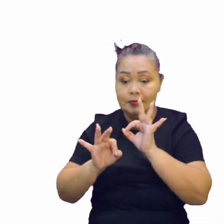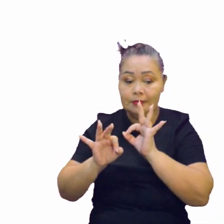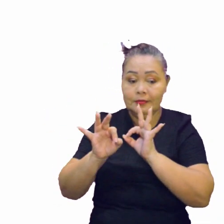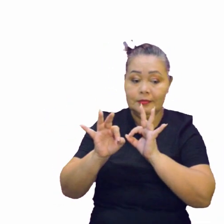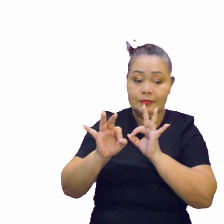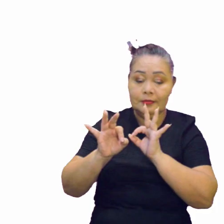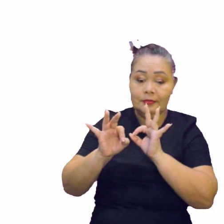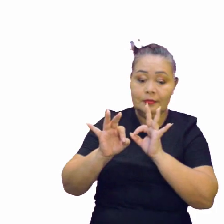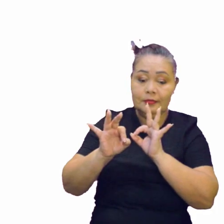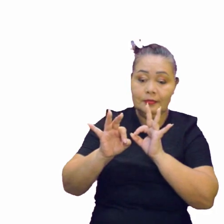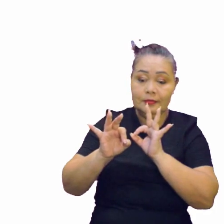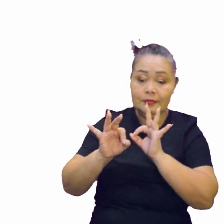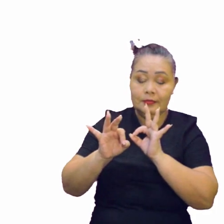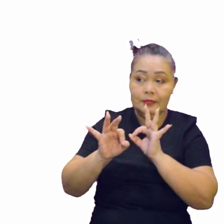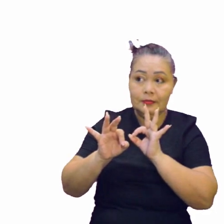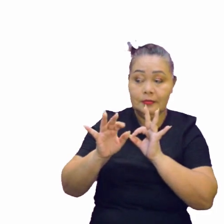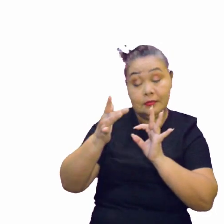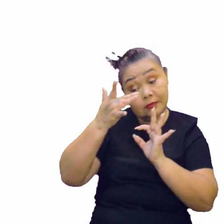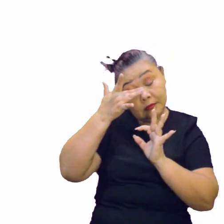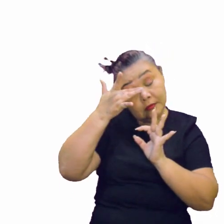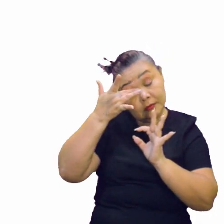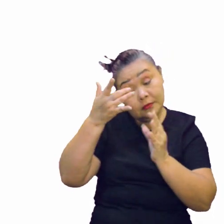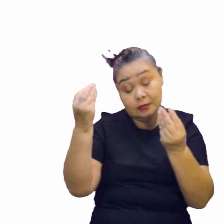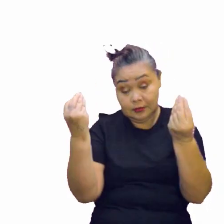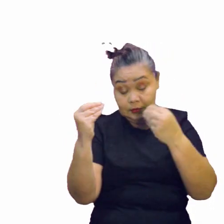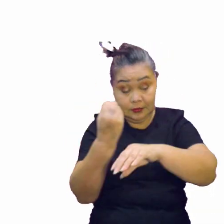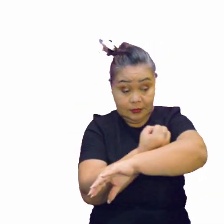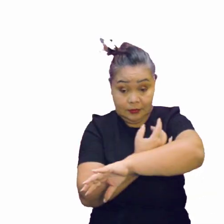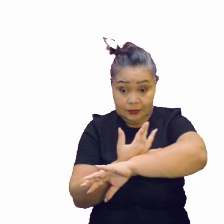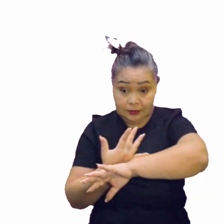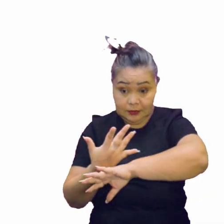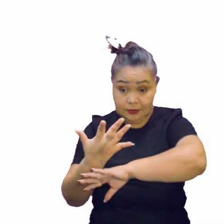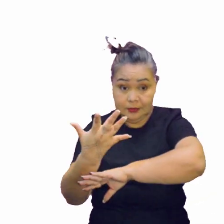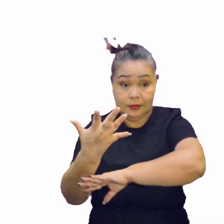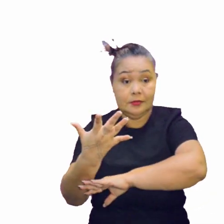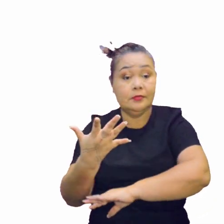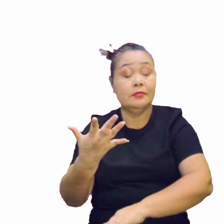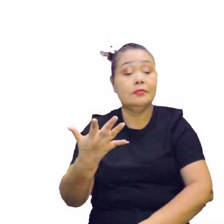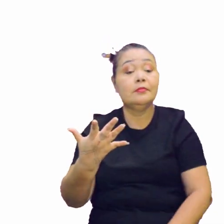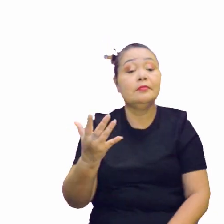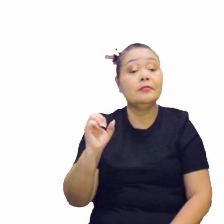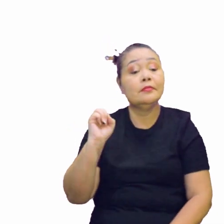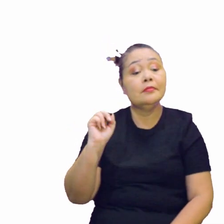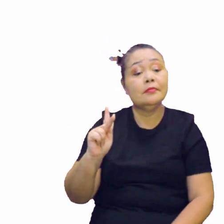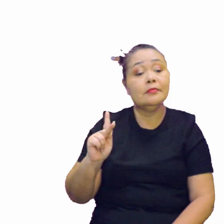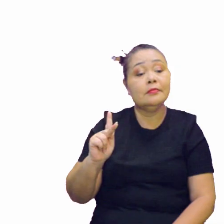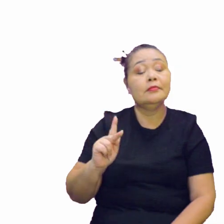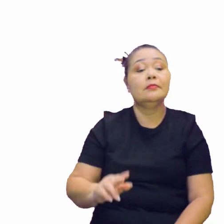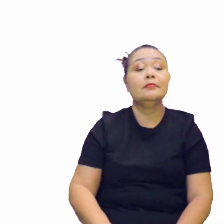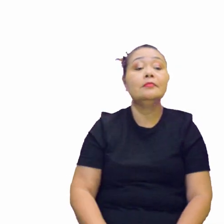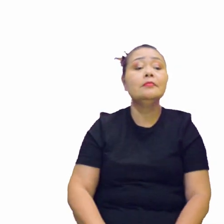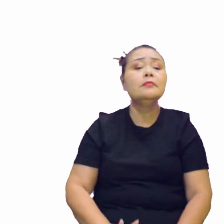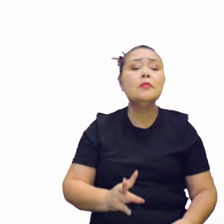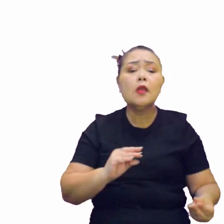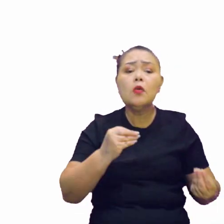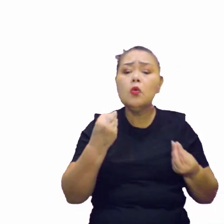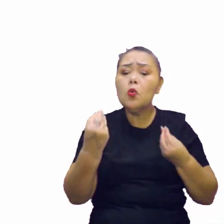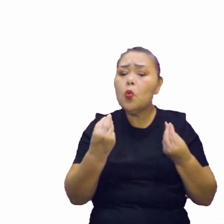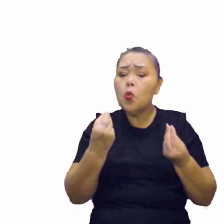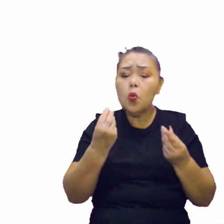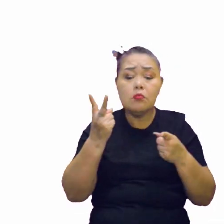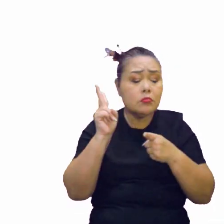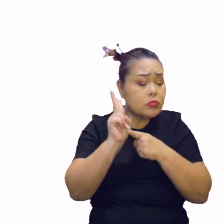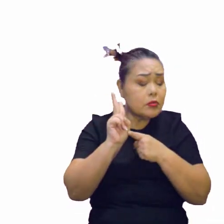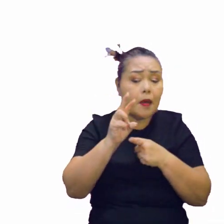da cultivar. Tá bom? Ok. E o manejo desses componentes que são